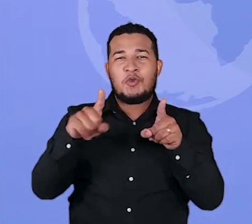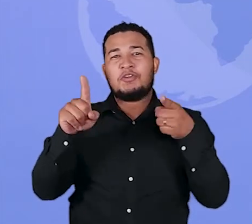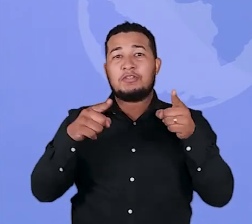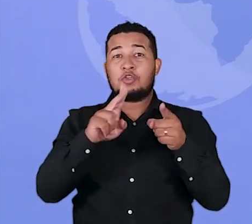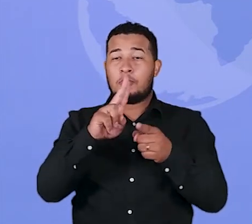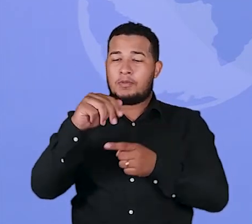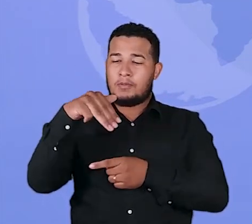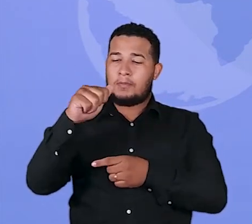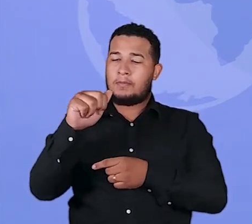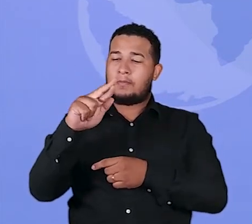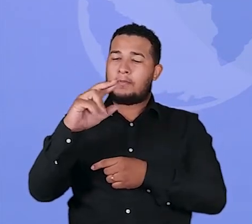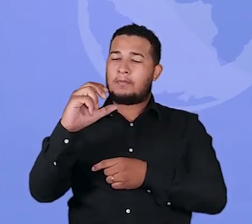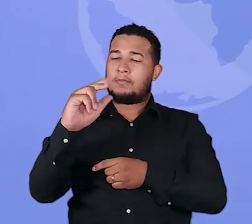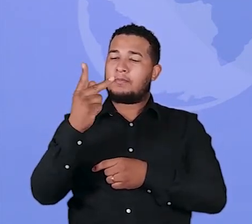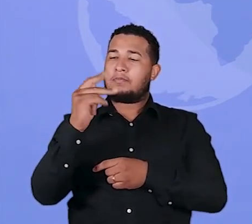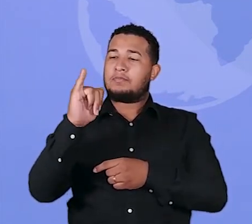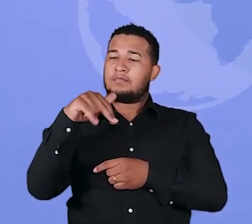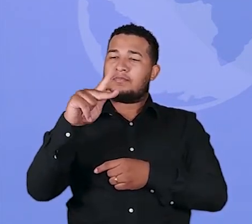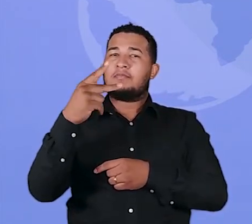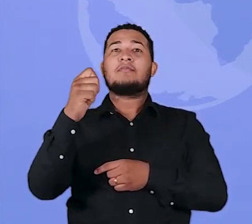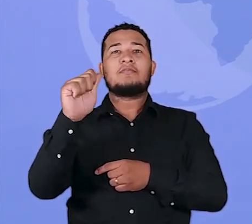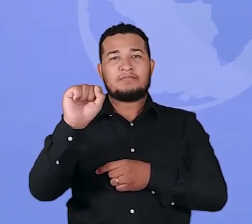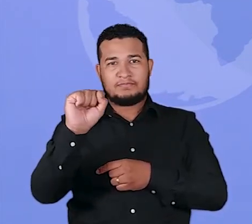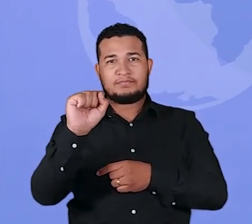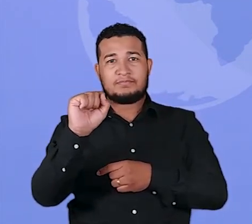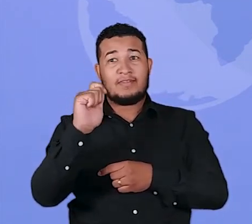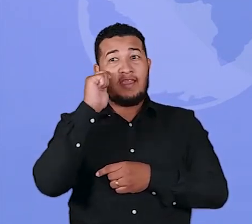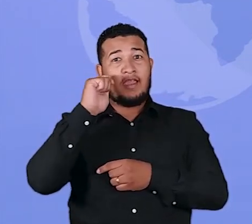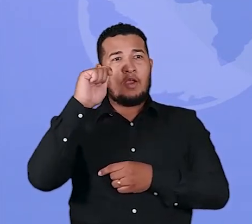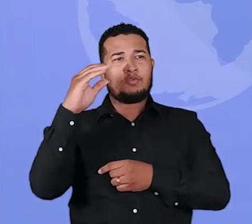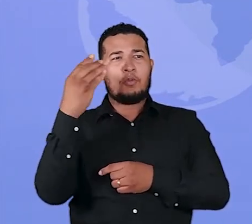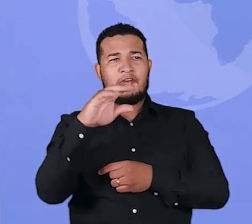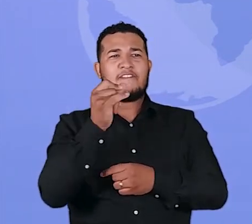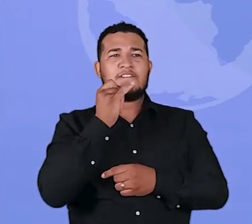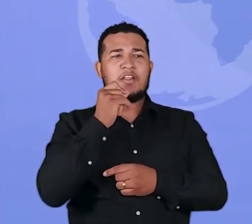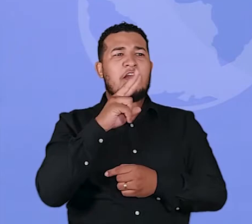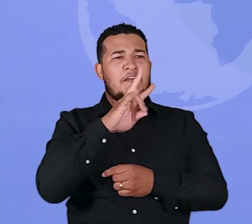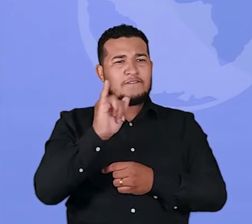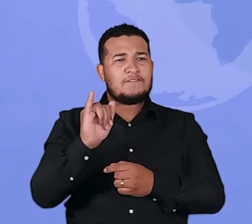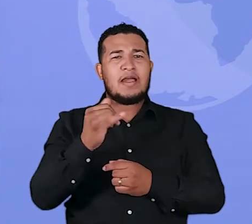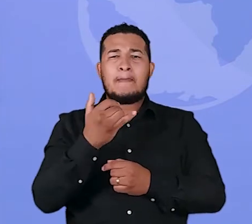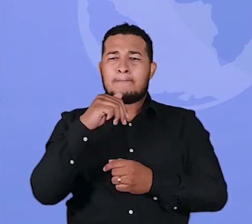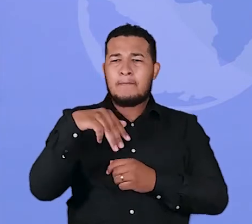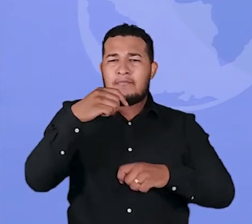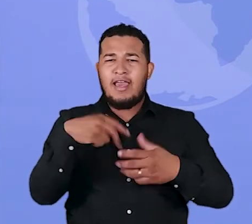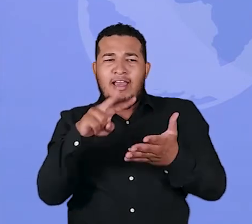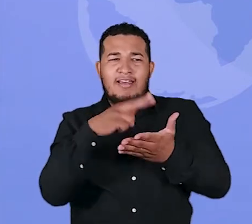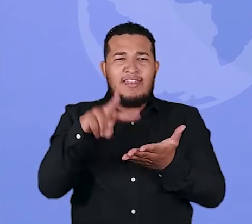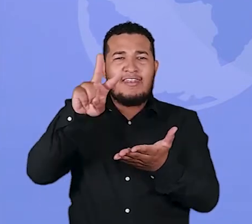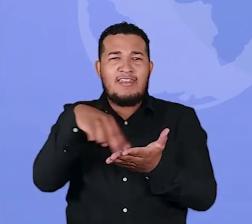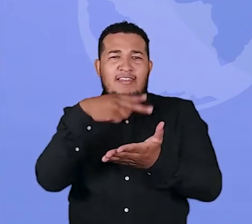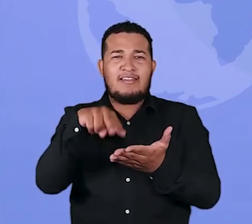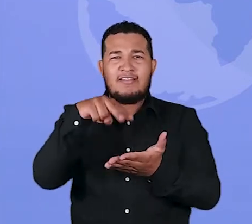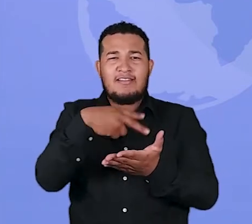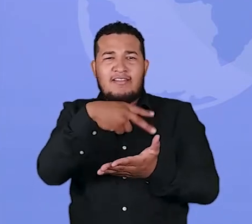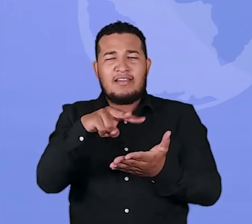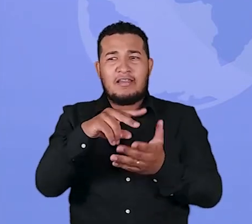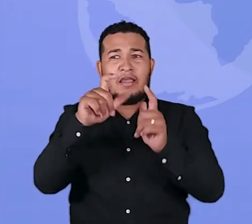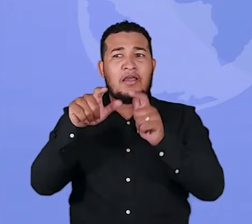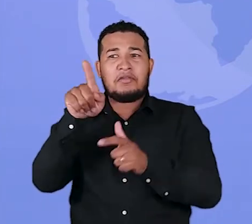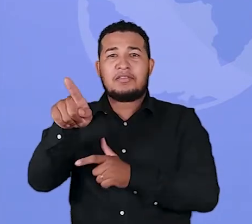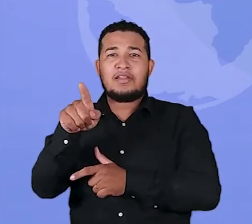musiquinhas de bloco são chamadas de marchinha. E aí o autor colocou aqui que vai pular marchinhas no